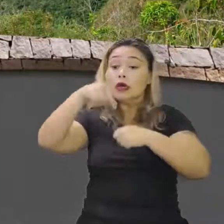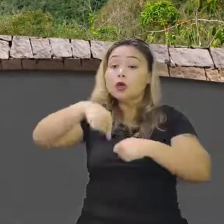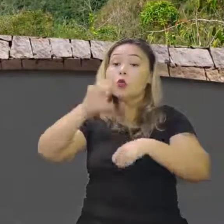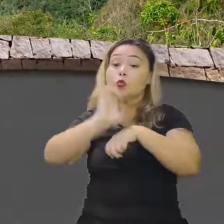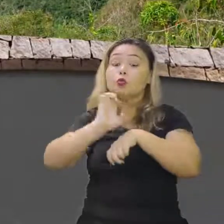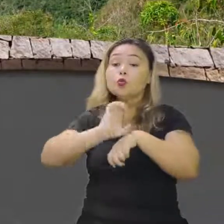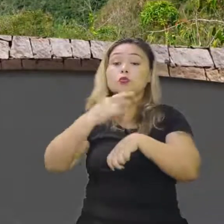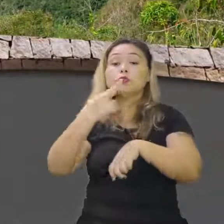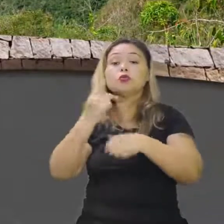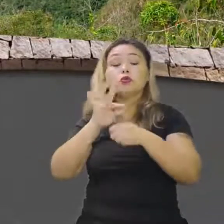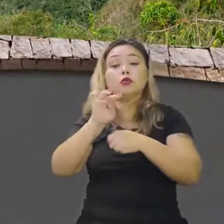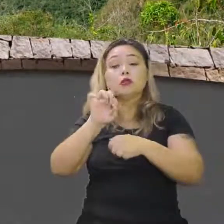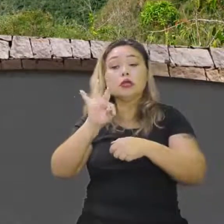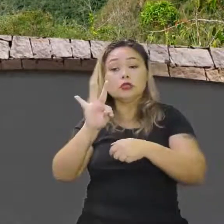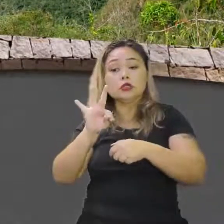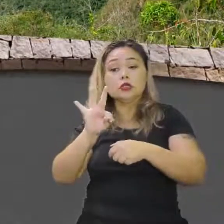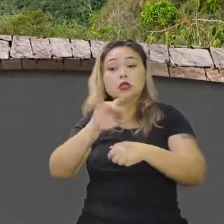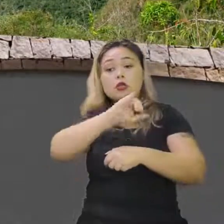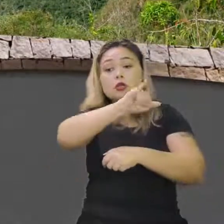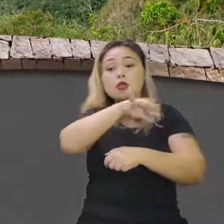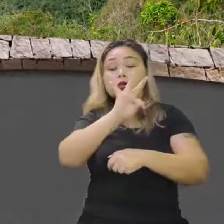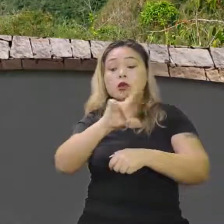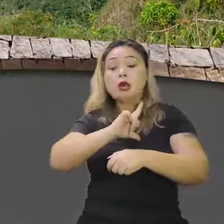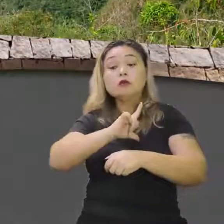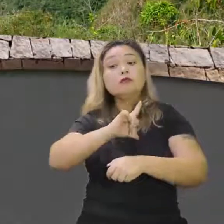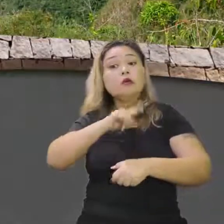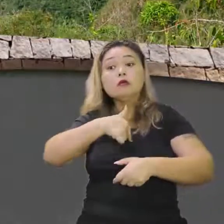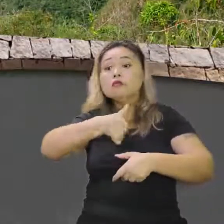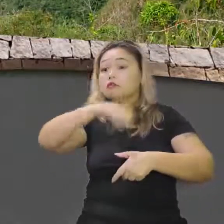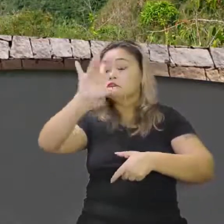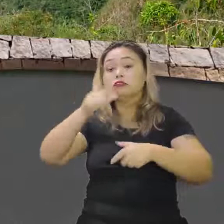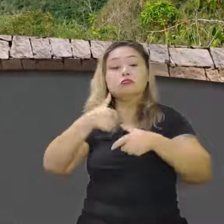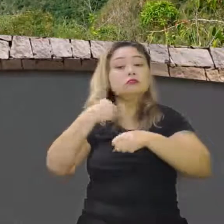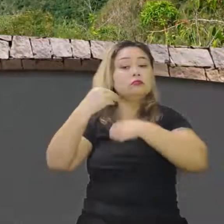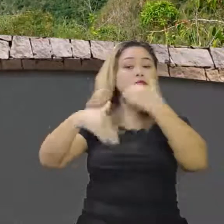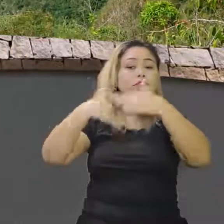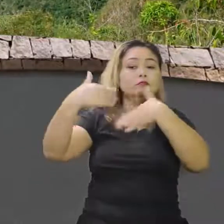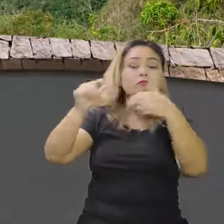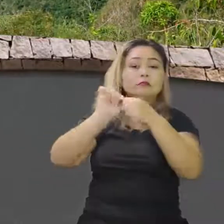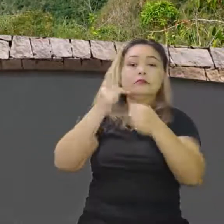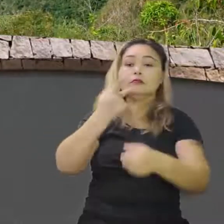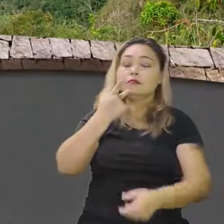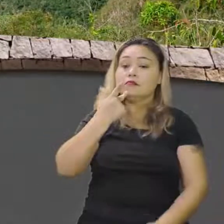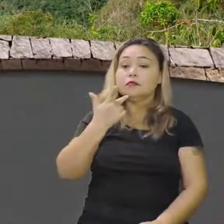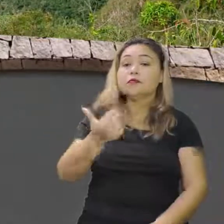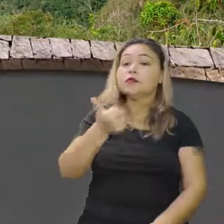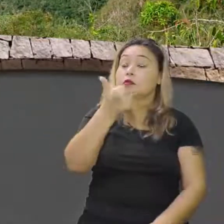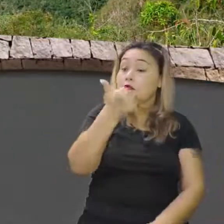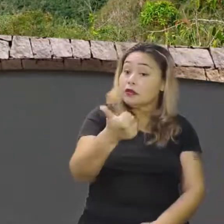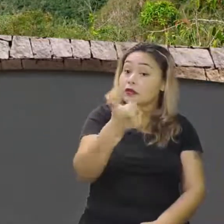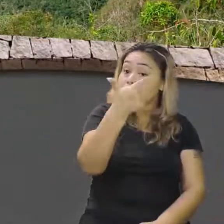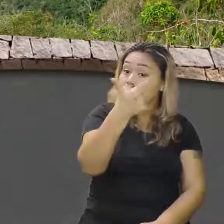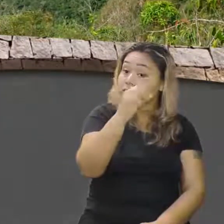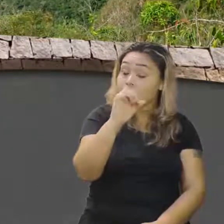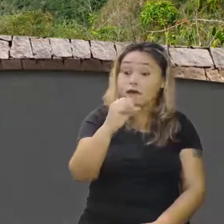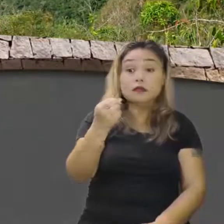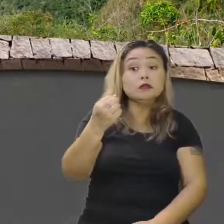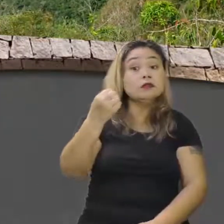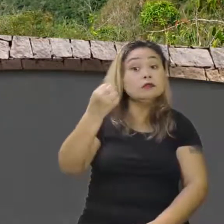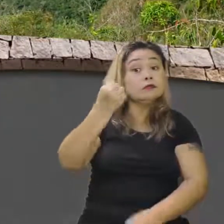Teixeira, que tem muito para desenvolvermos. Nós estamos aí, eu estou falando de 120 anos atrás,